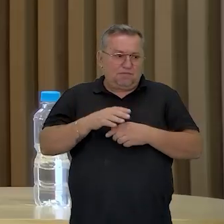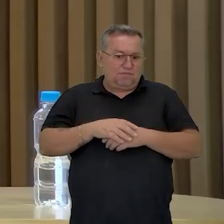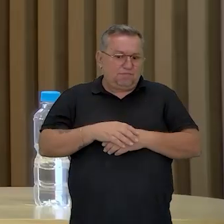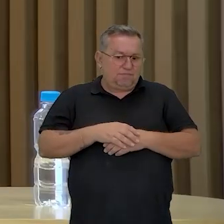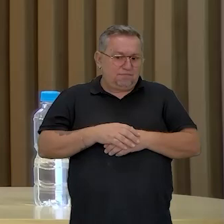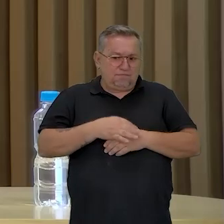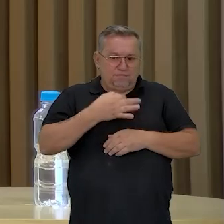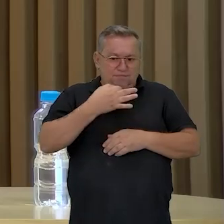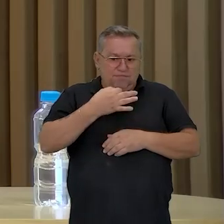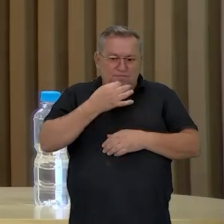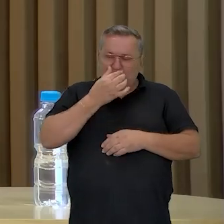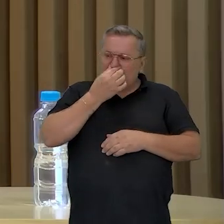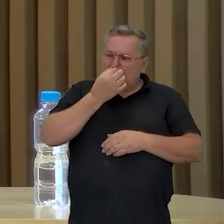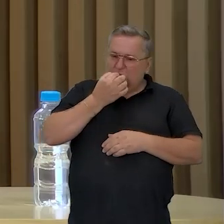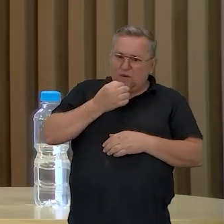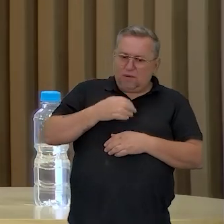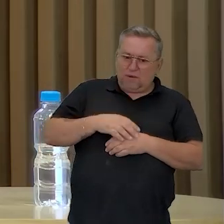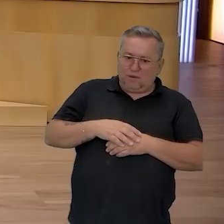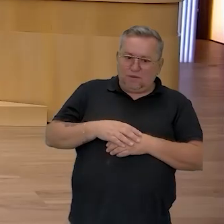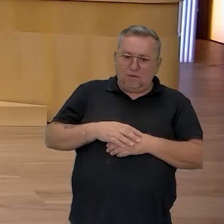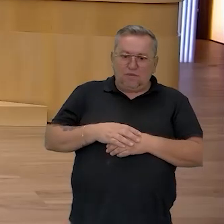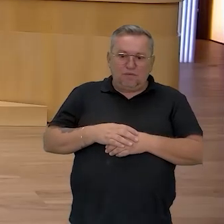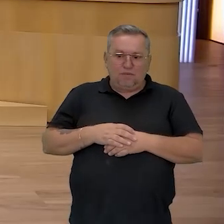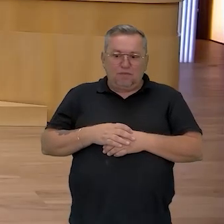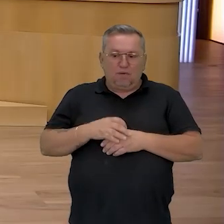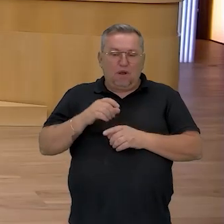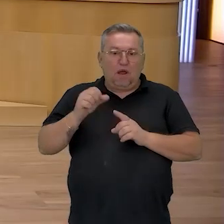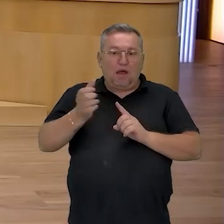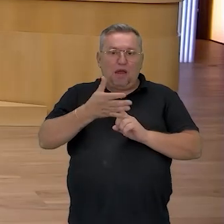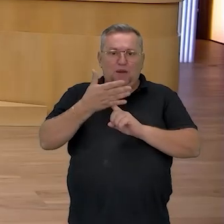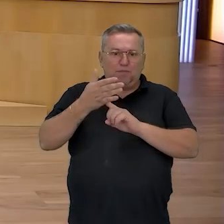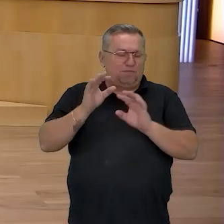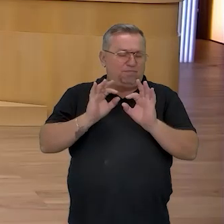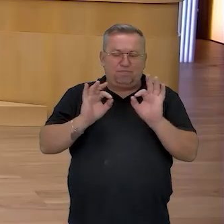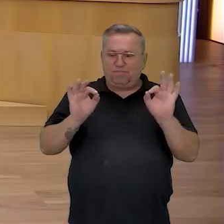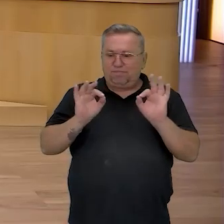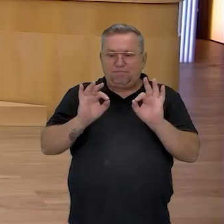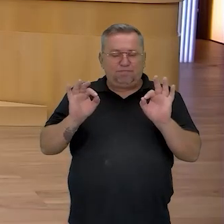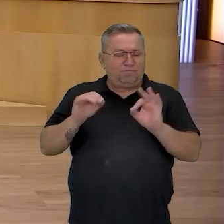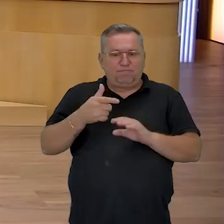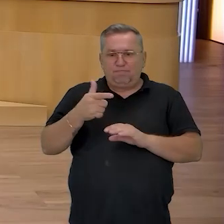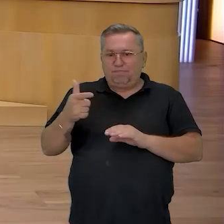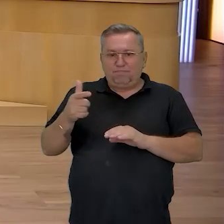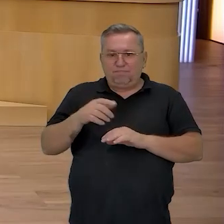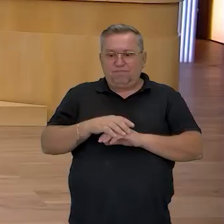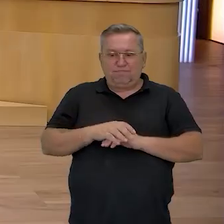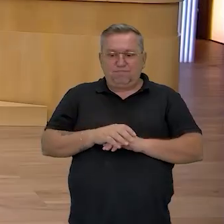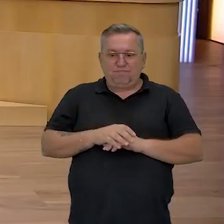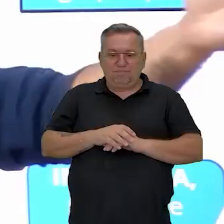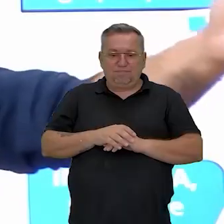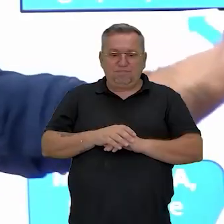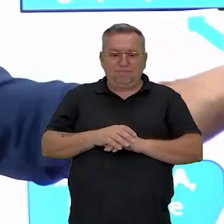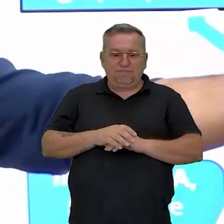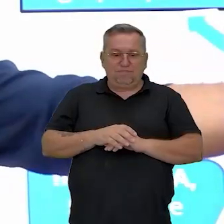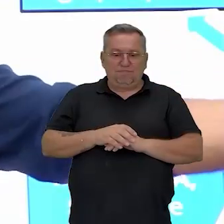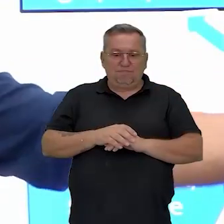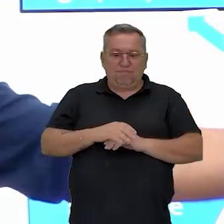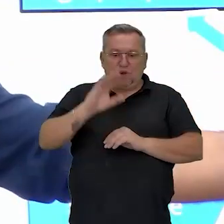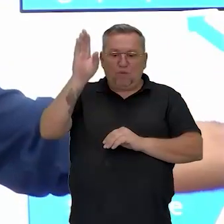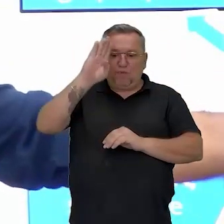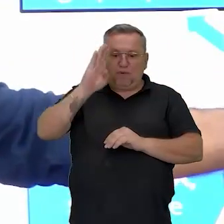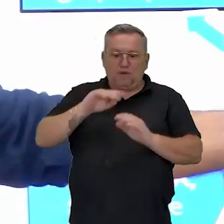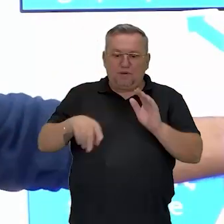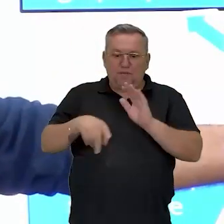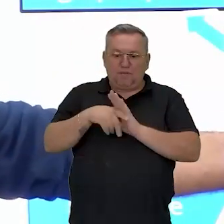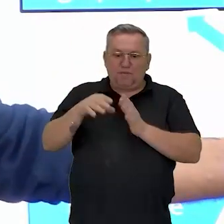não. Tinha capital, bala na agulha, tecnologia, tinha isso? Não possuía bala na agulha. Pois é, o Brasil era o país do